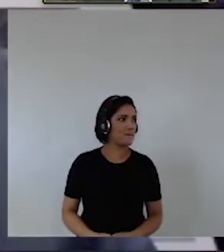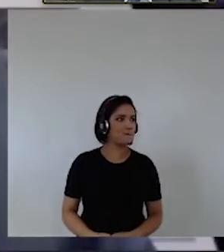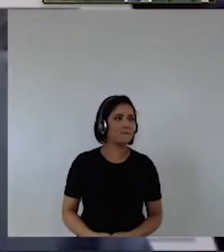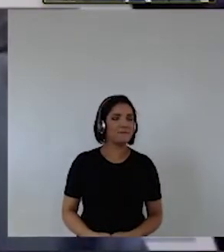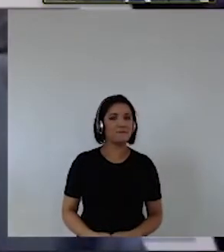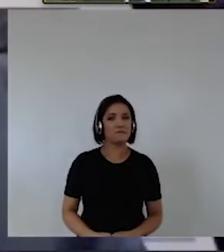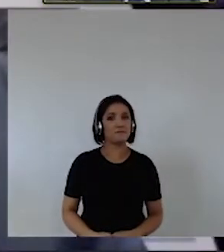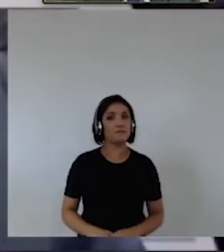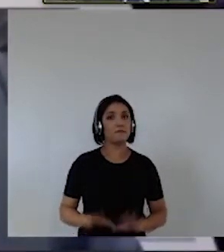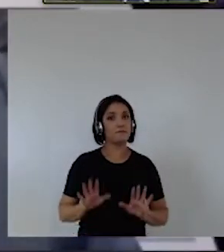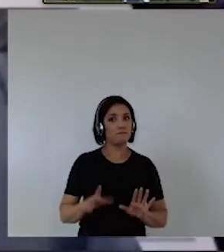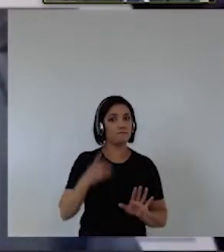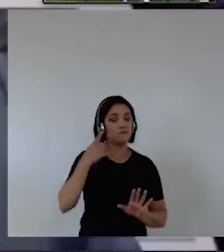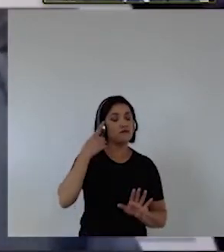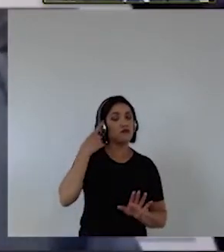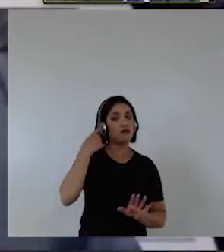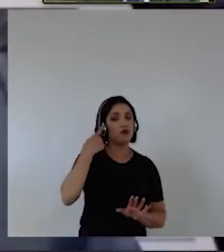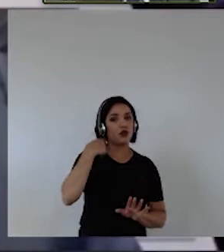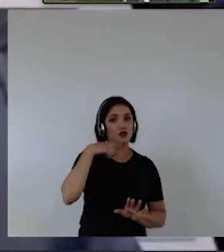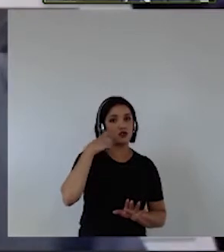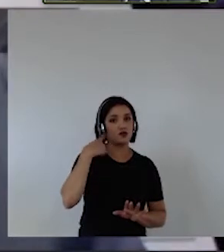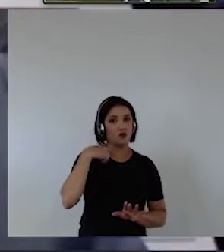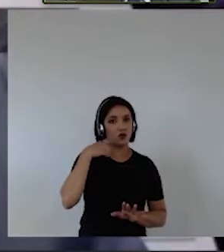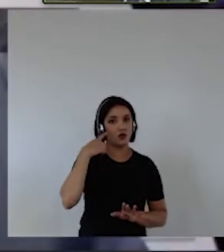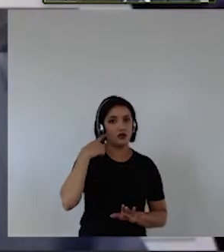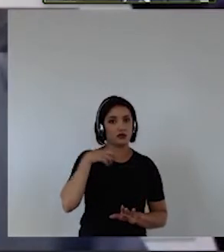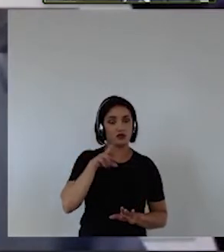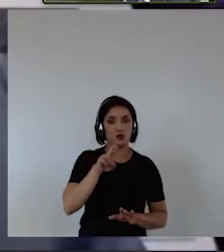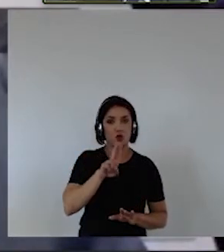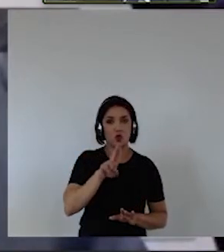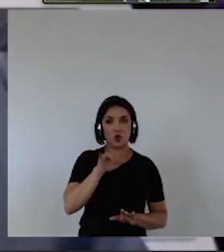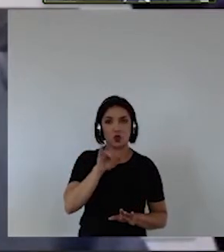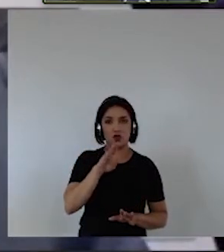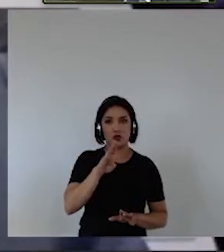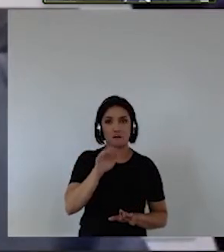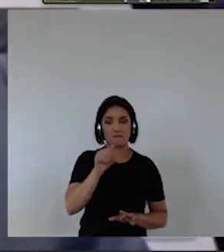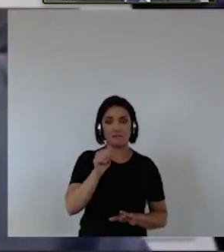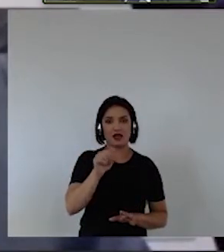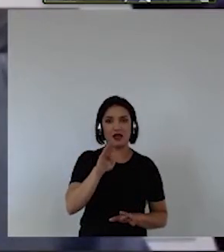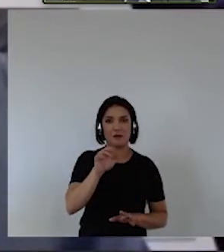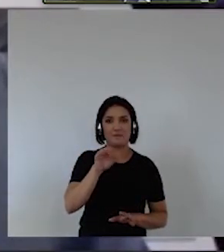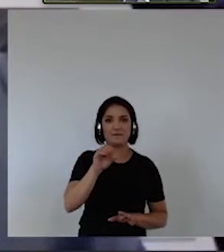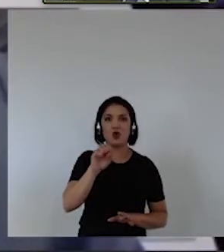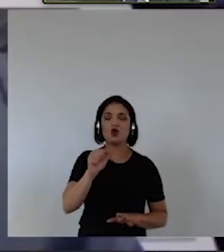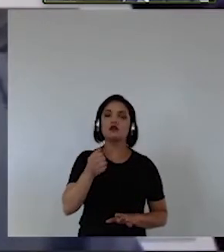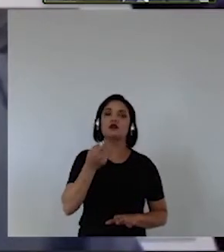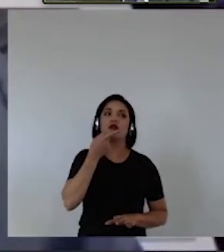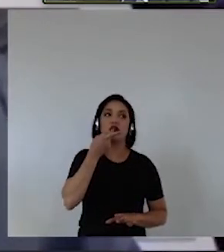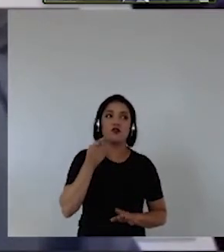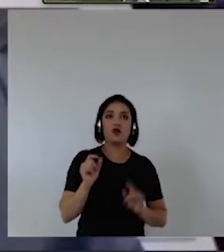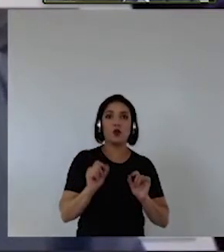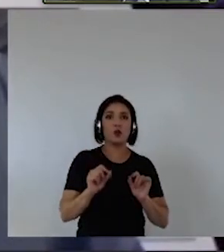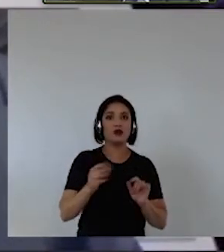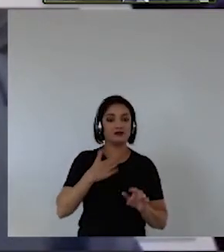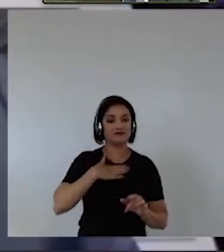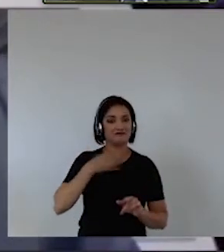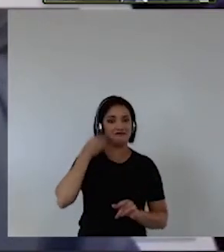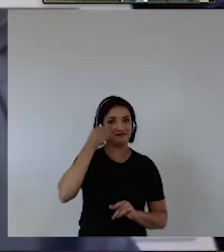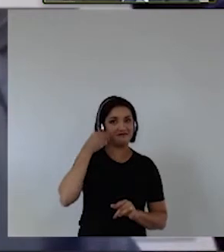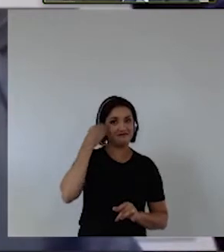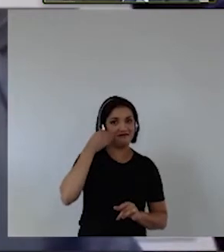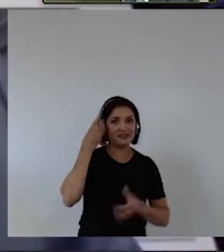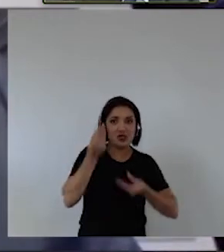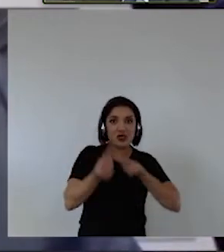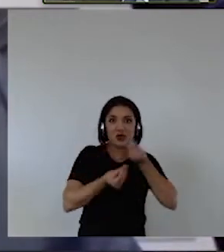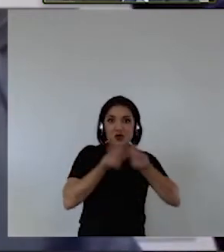Olha, a advocacia de Rui Barbosa vai dizer que não é profissão para os fracos, mas é impressionante, na minha experiência dentro da OAB, como